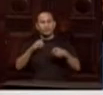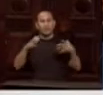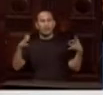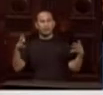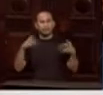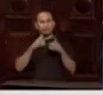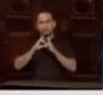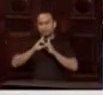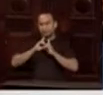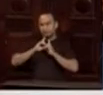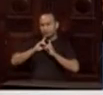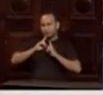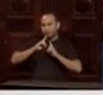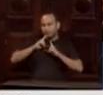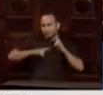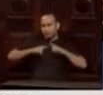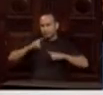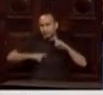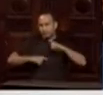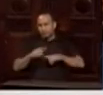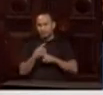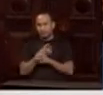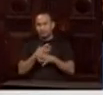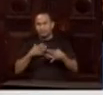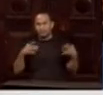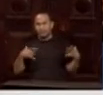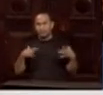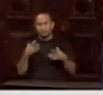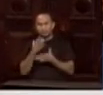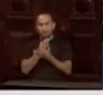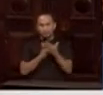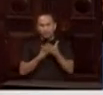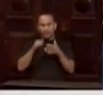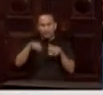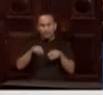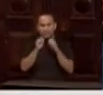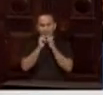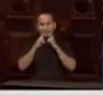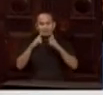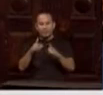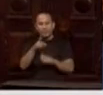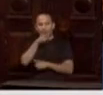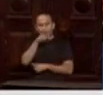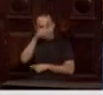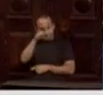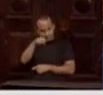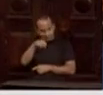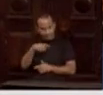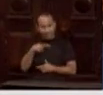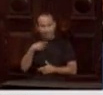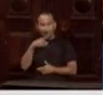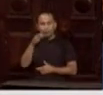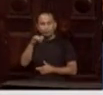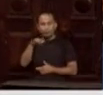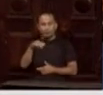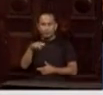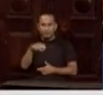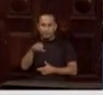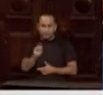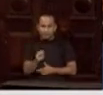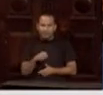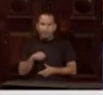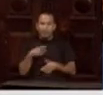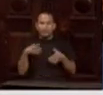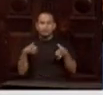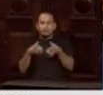debate, porque grande parcela da responsabilidade aqui é dessa casa, do parlamento, sim, é do parlamento fluminense, mas uma grande